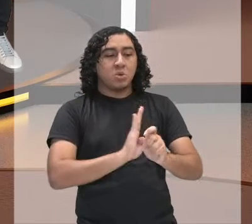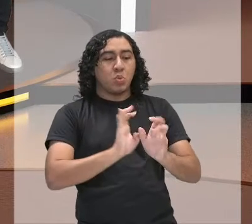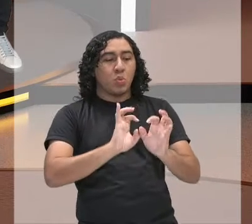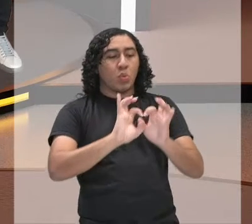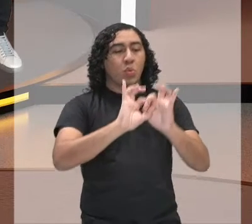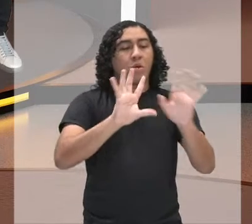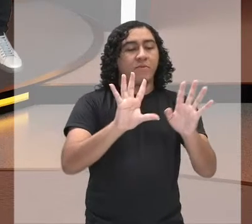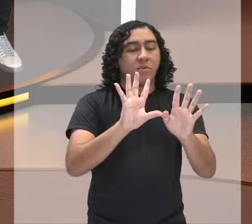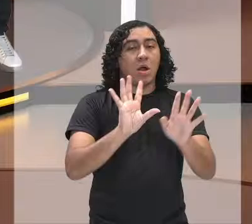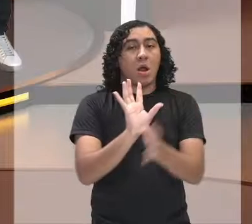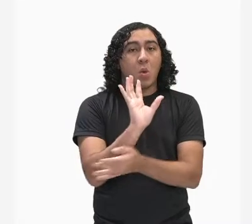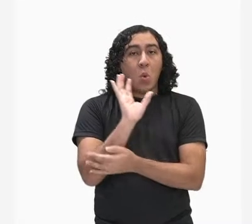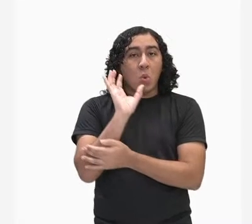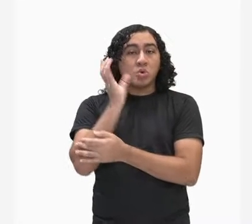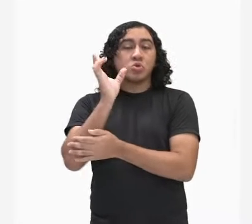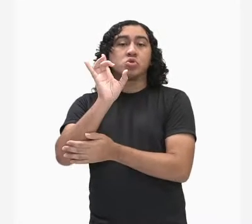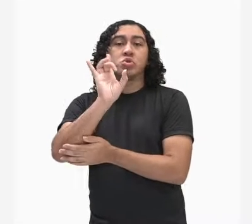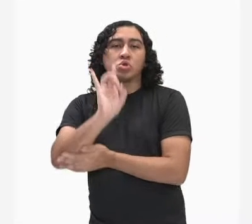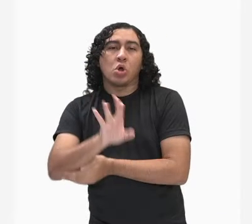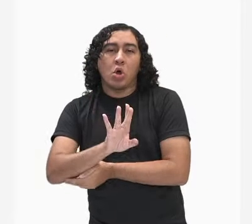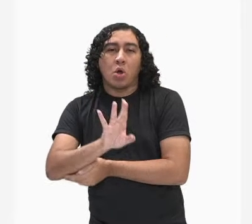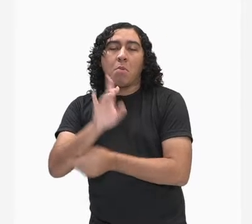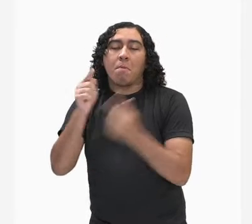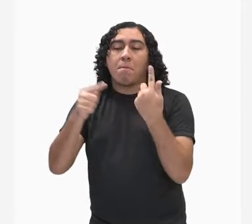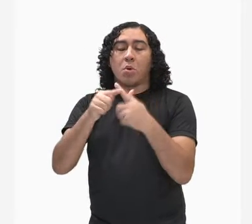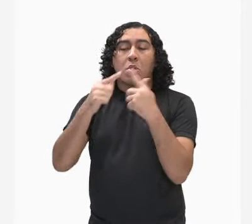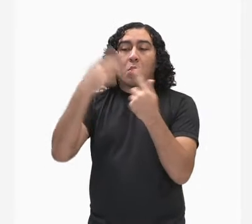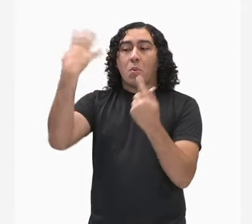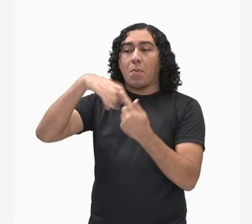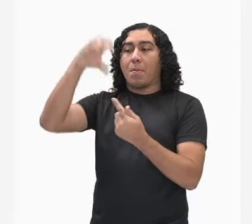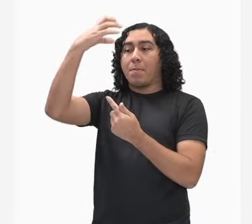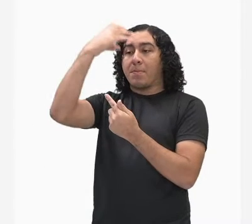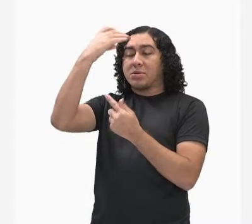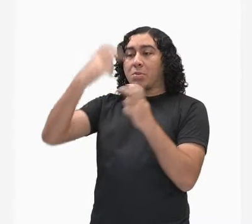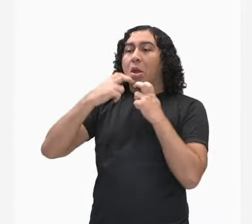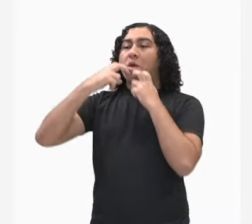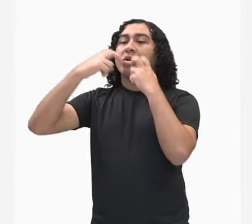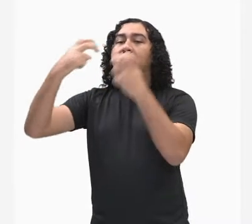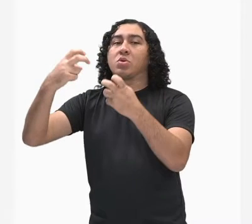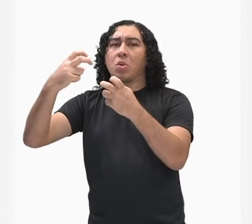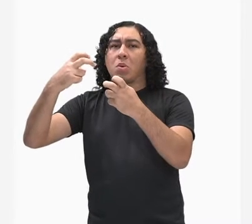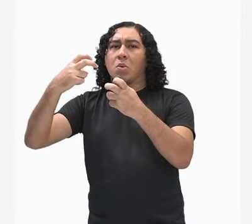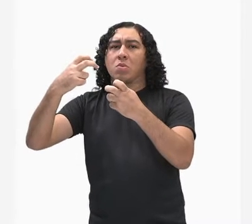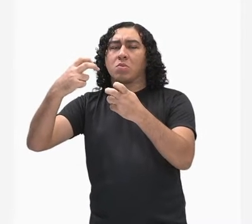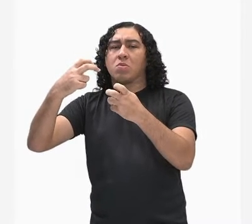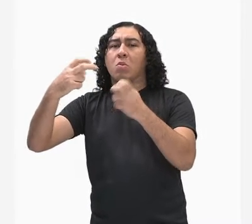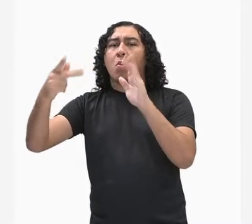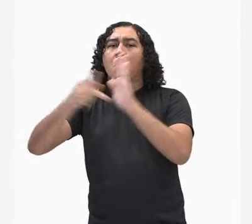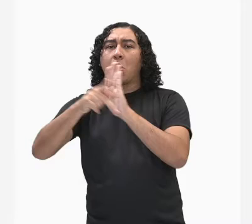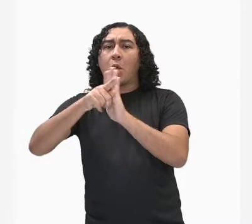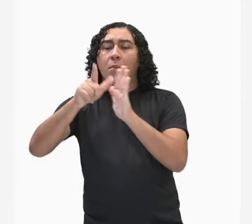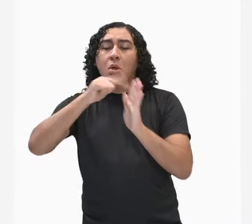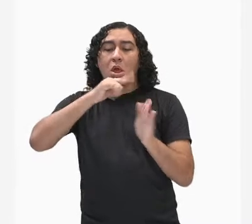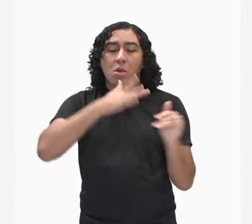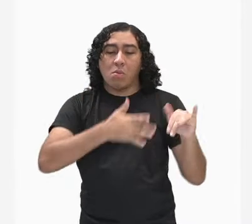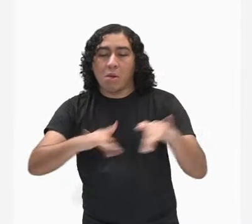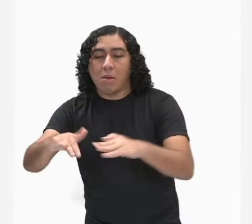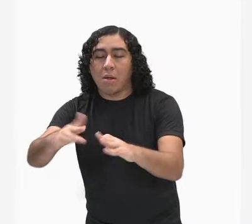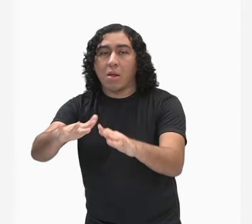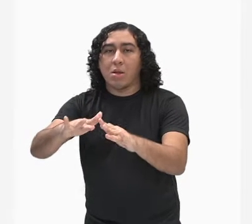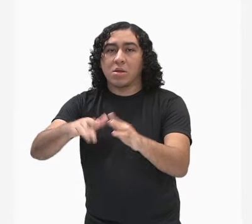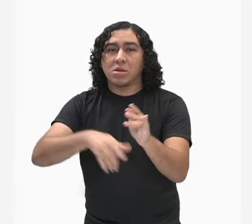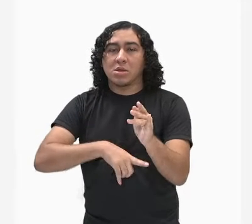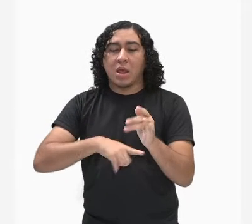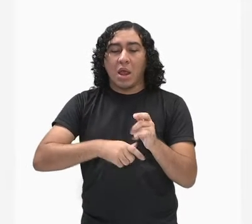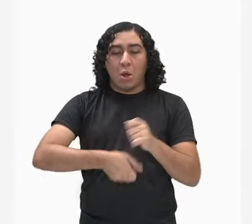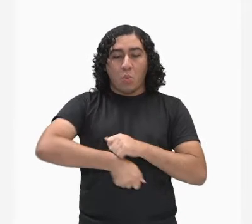deu apenas com o grito de um príncipe às margens do riacho do Ipiranga?